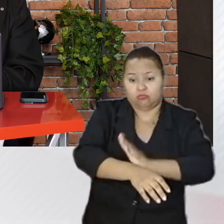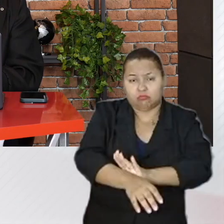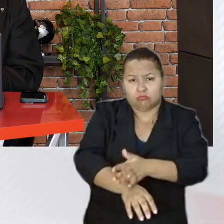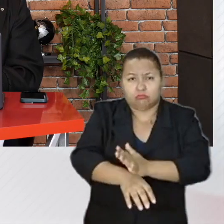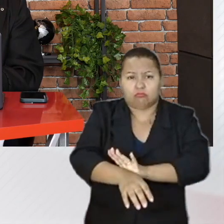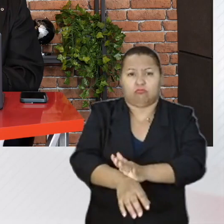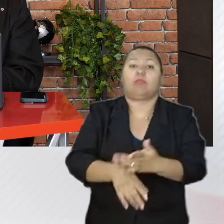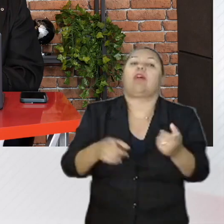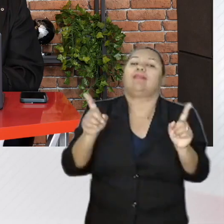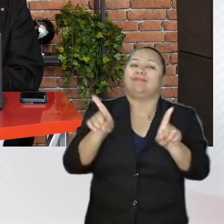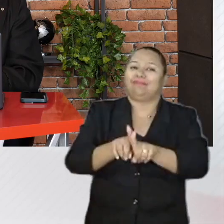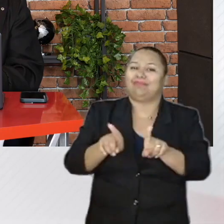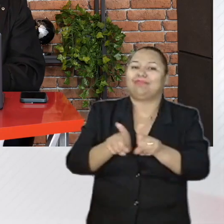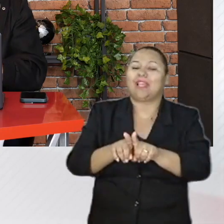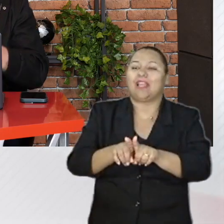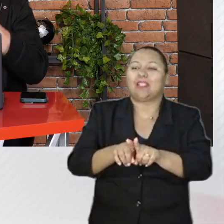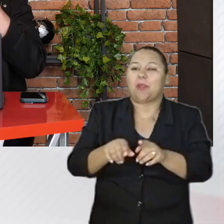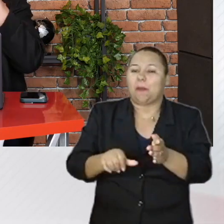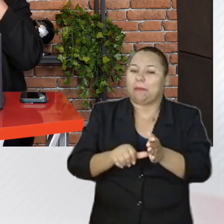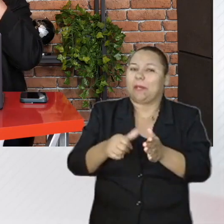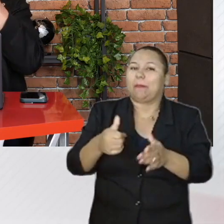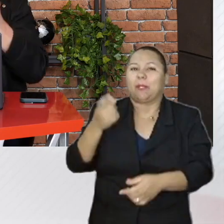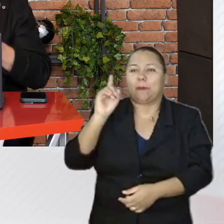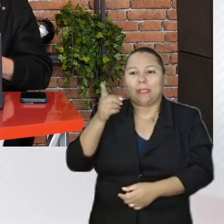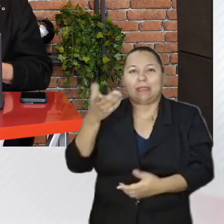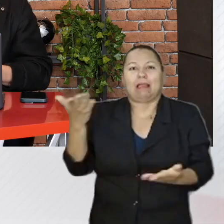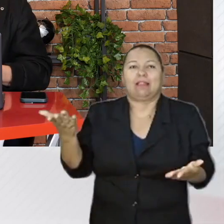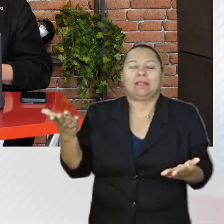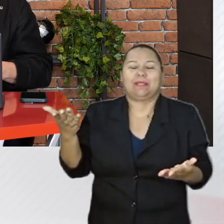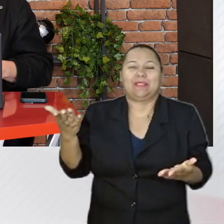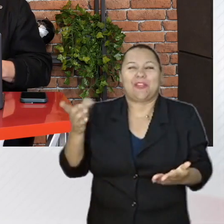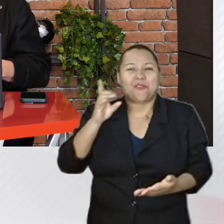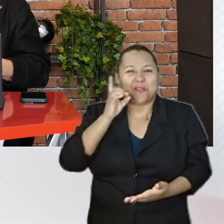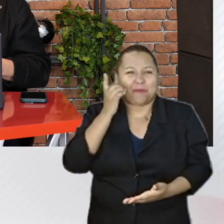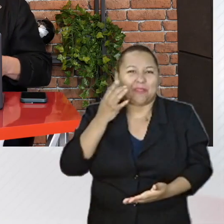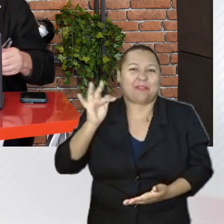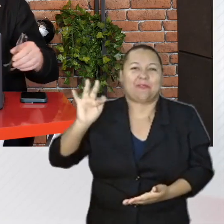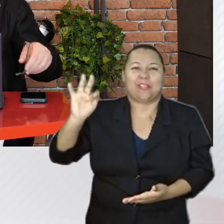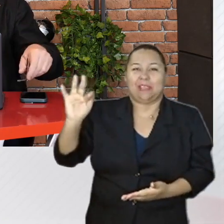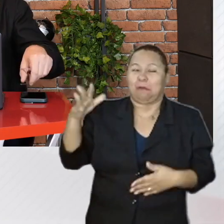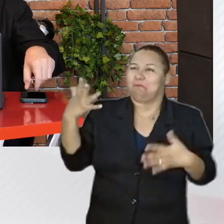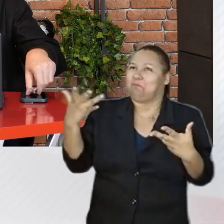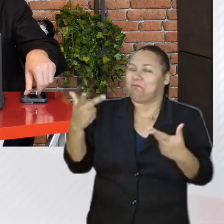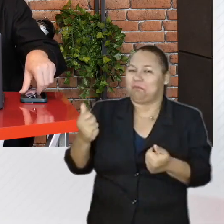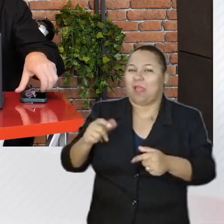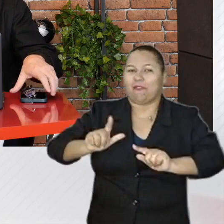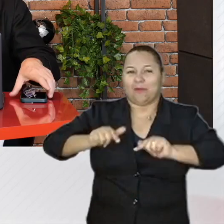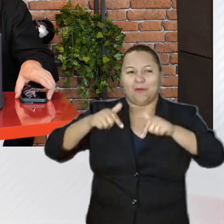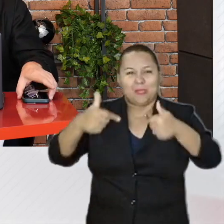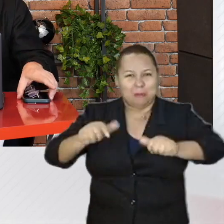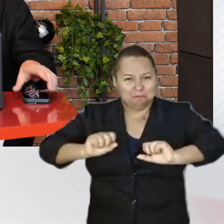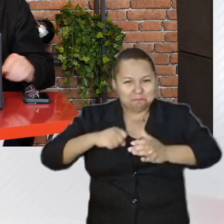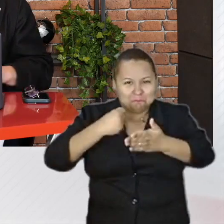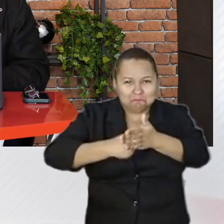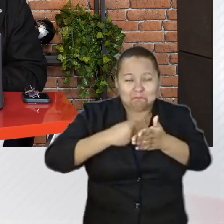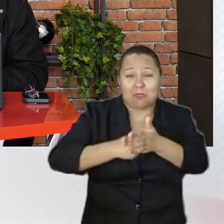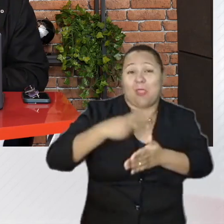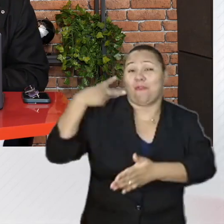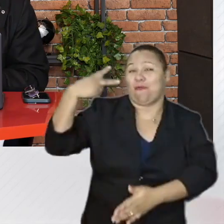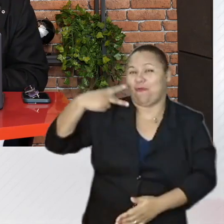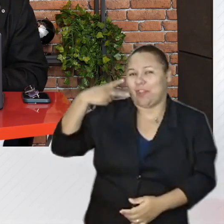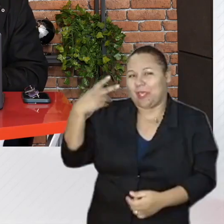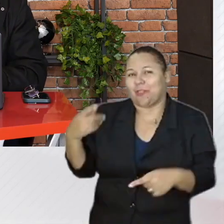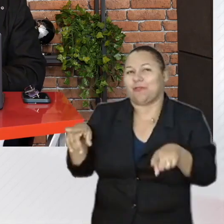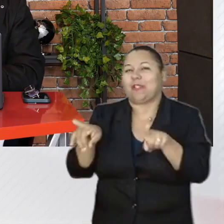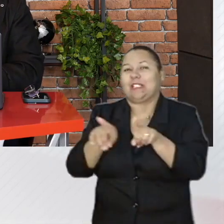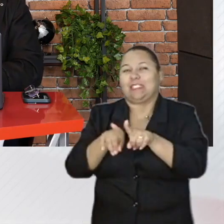dizer, primeiro mandato como deputada federal, né, mas como parlamentar, como lutadora, como vereadora, aí em